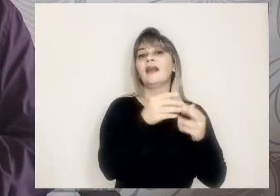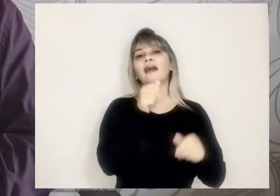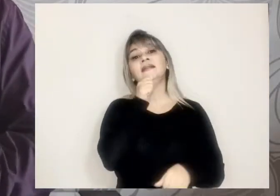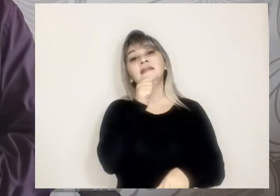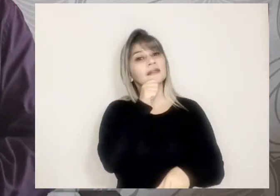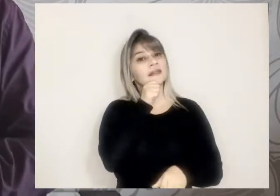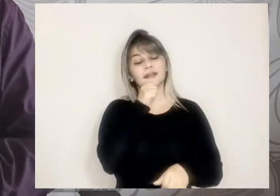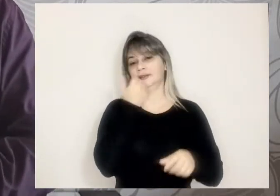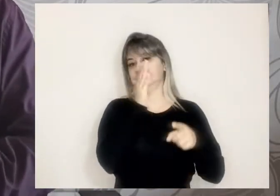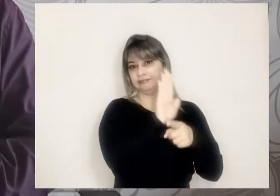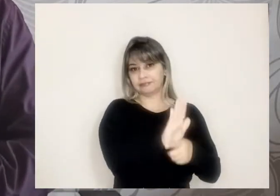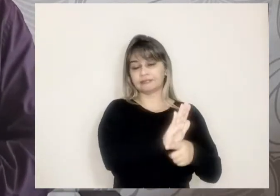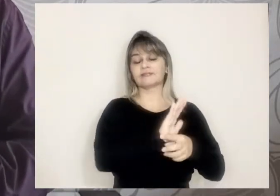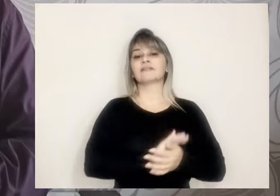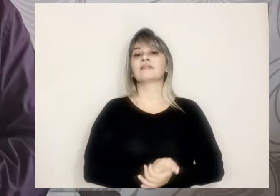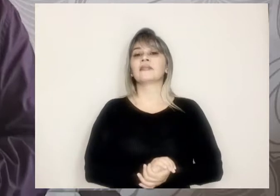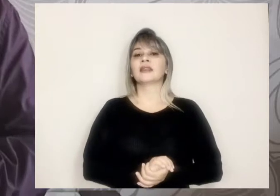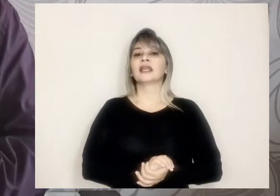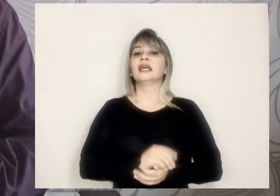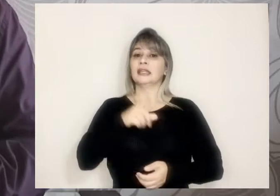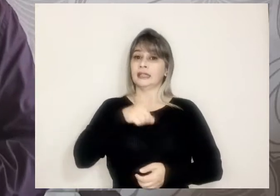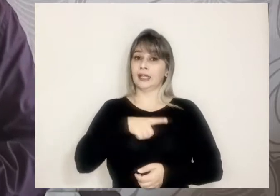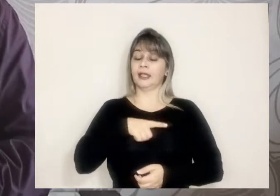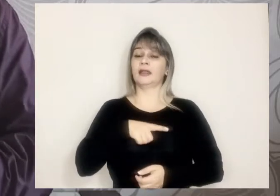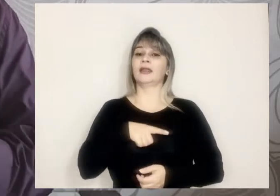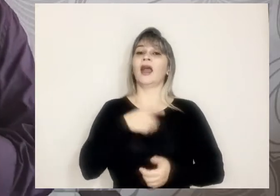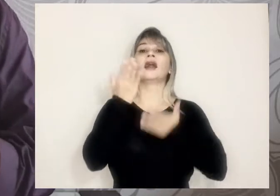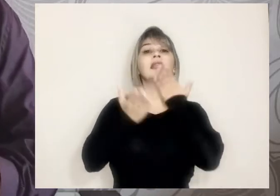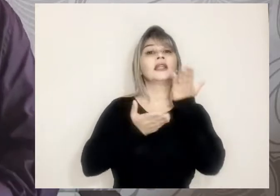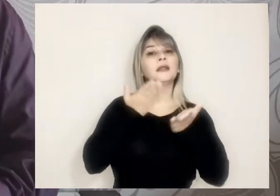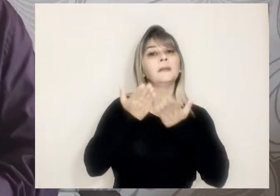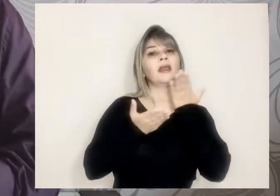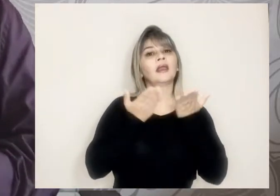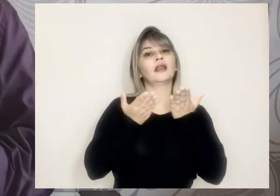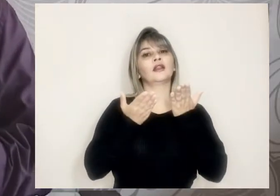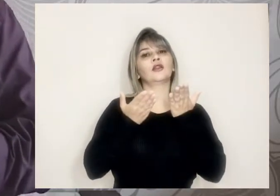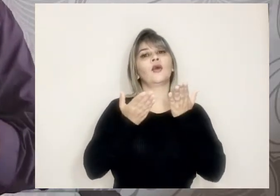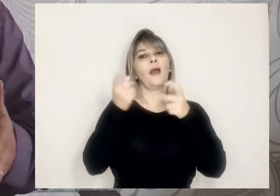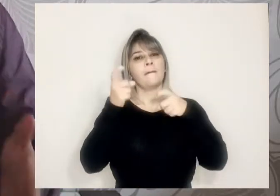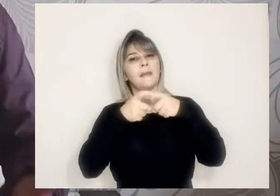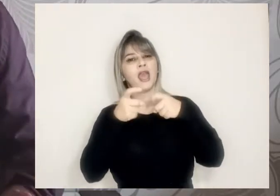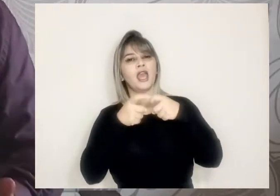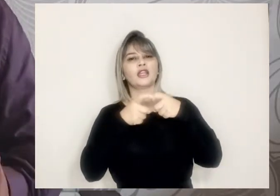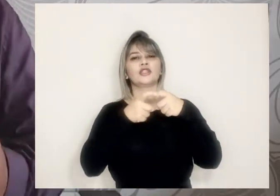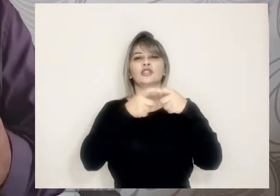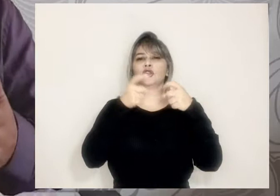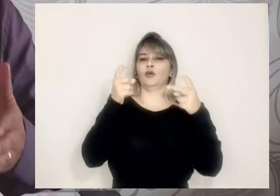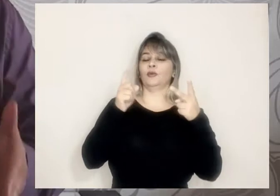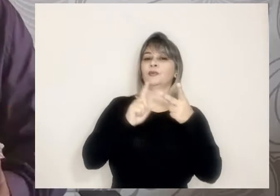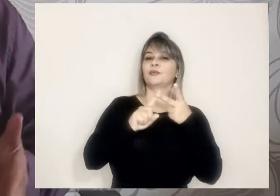com atendimento online, virtual, atendimento médico,